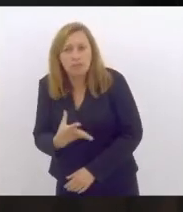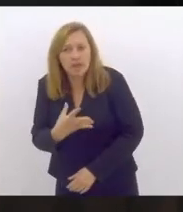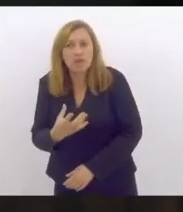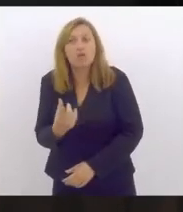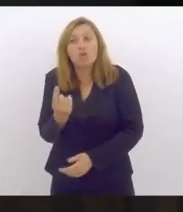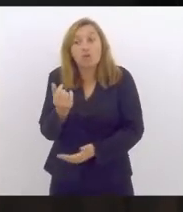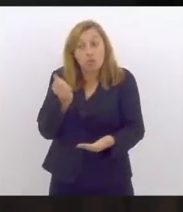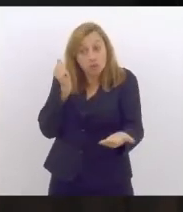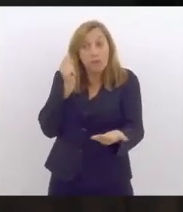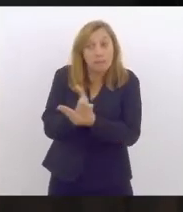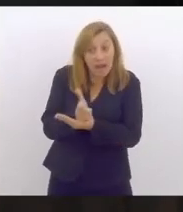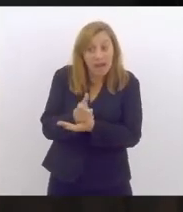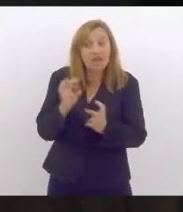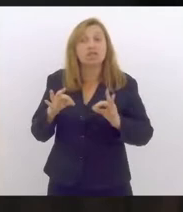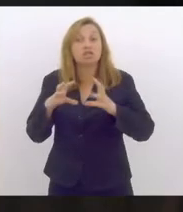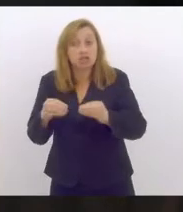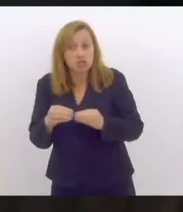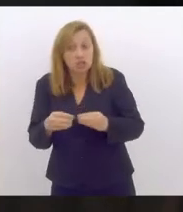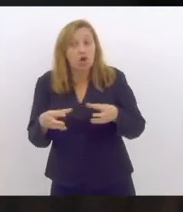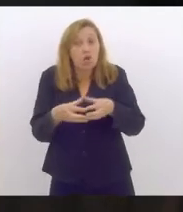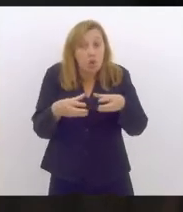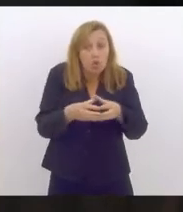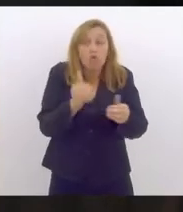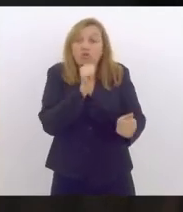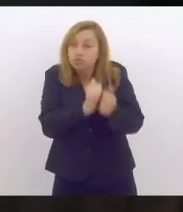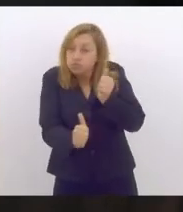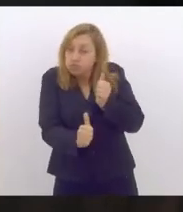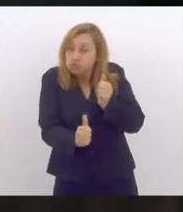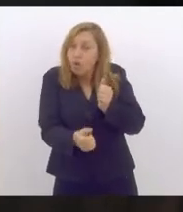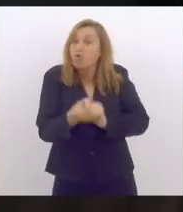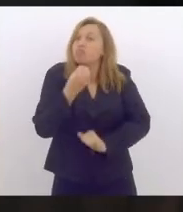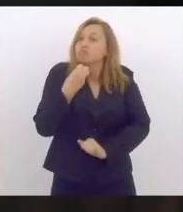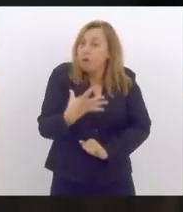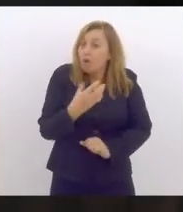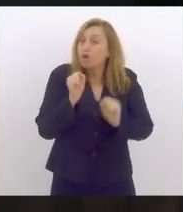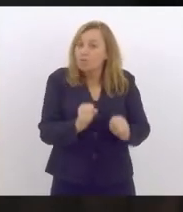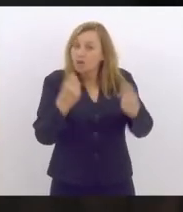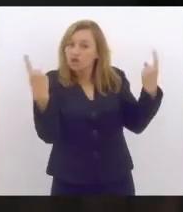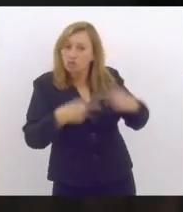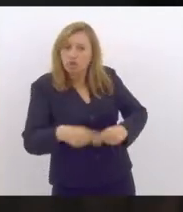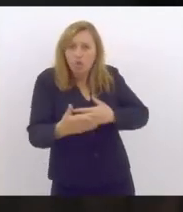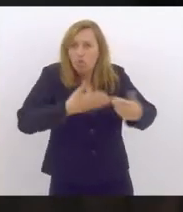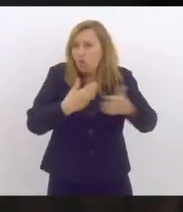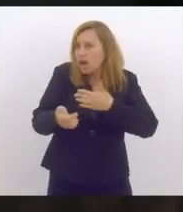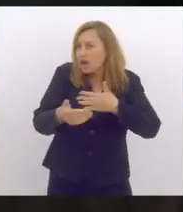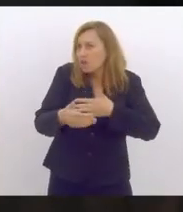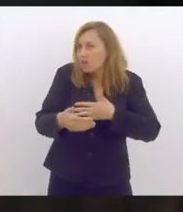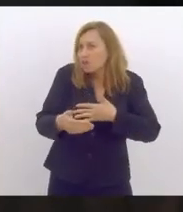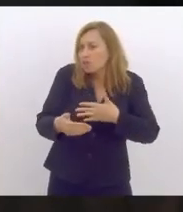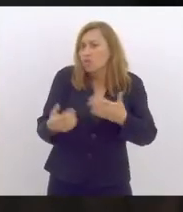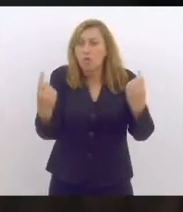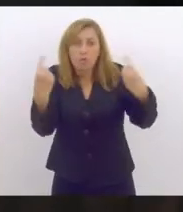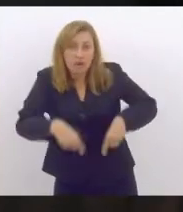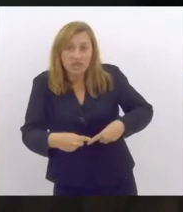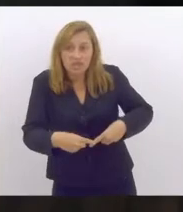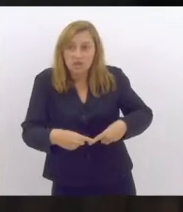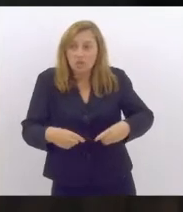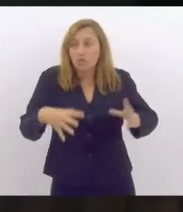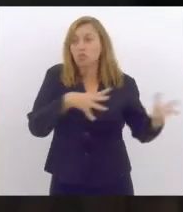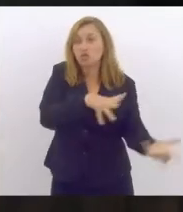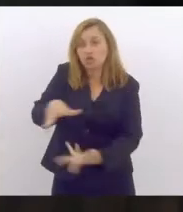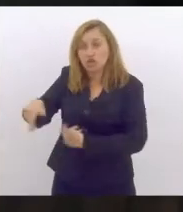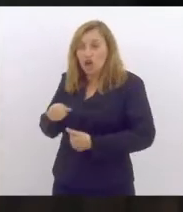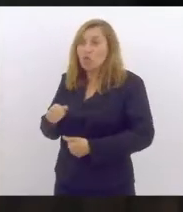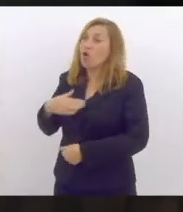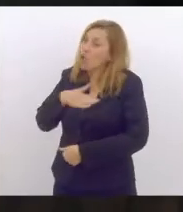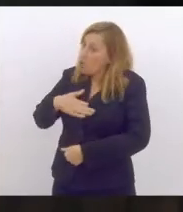estejam com um time de futebol que possa disputar qualquer competição mundial, que eu gosto do futebol. Mas